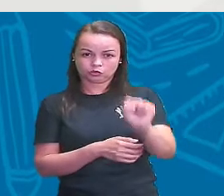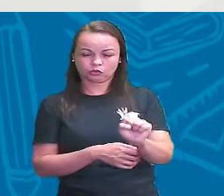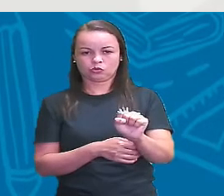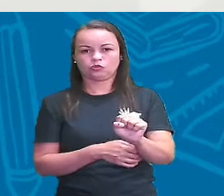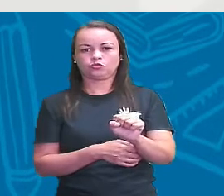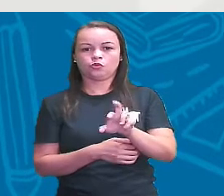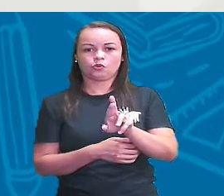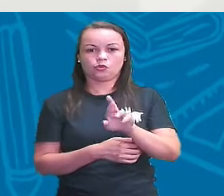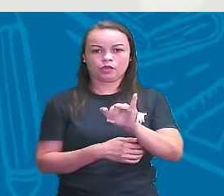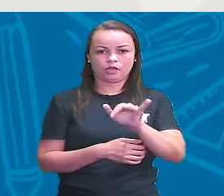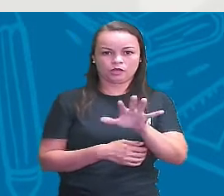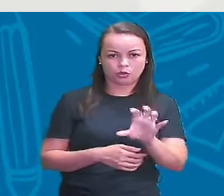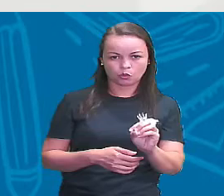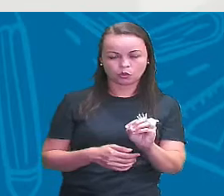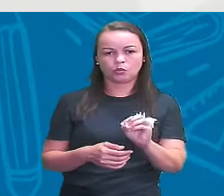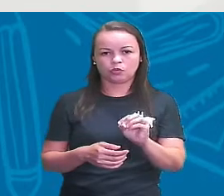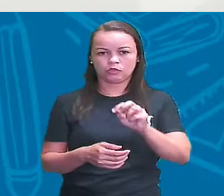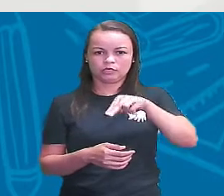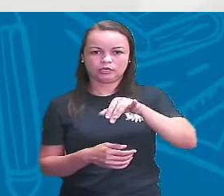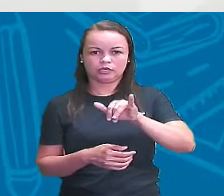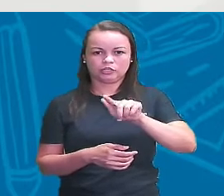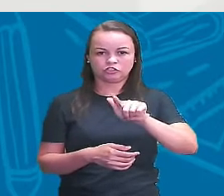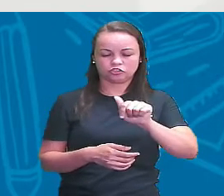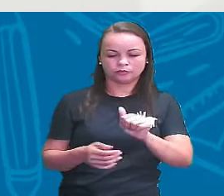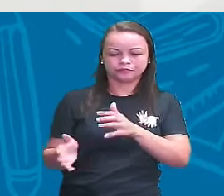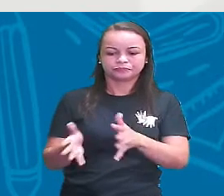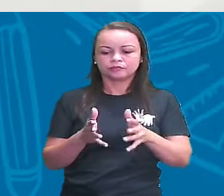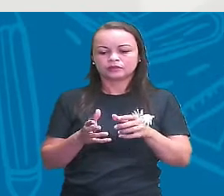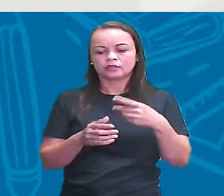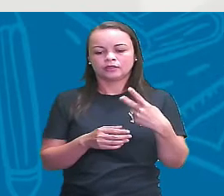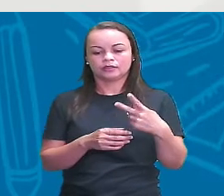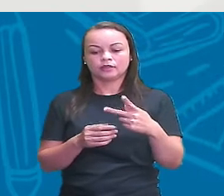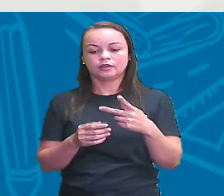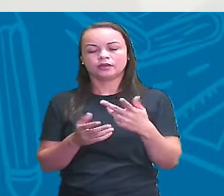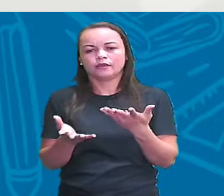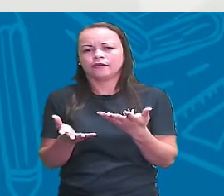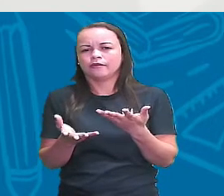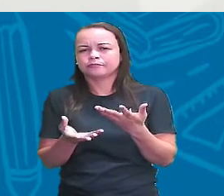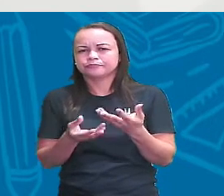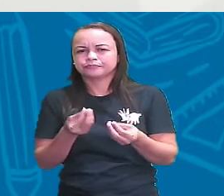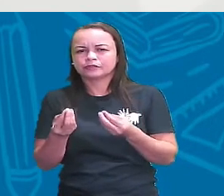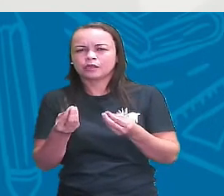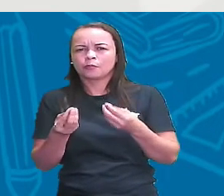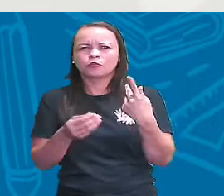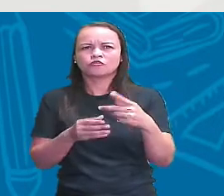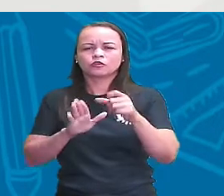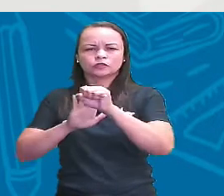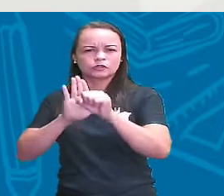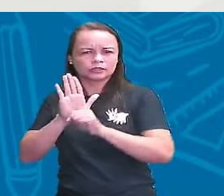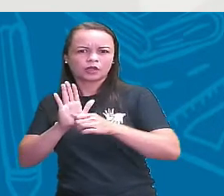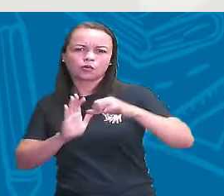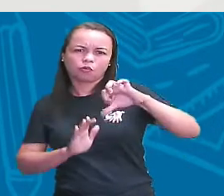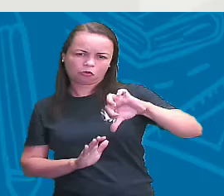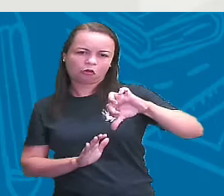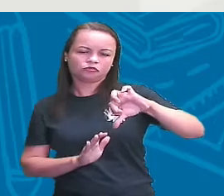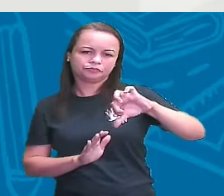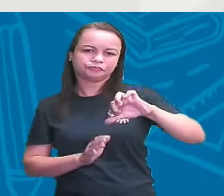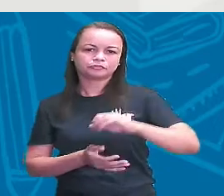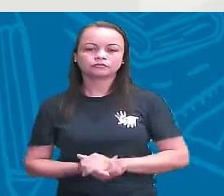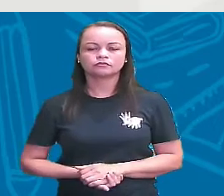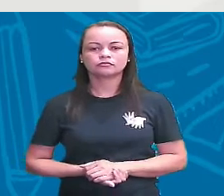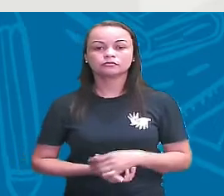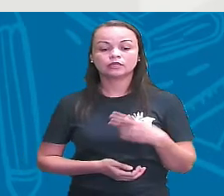do século IX, tá? Mas por volta desse século IX, né? Então,